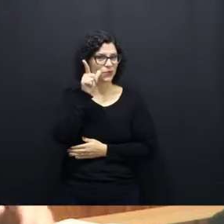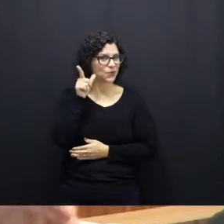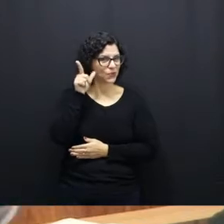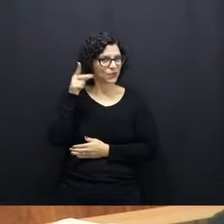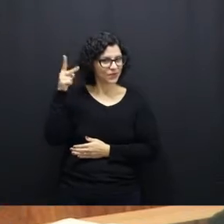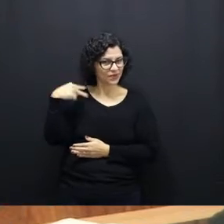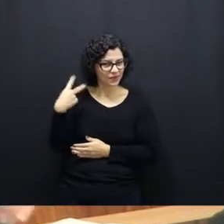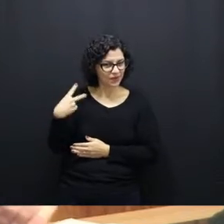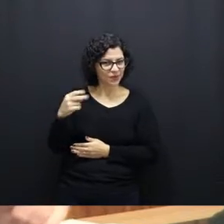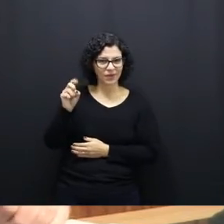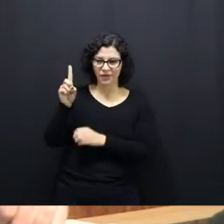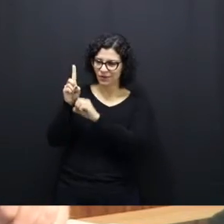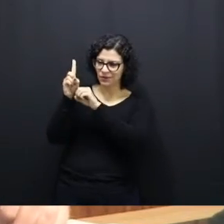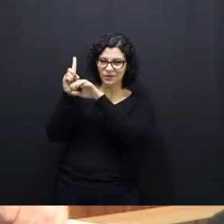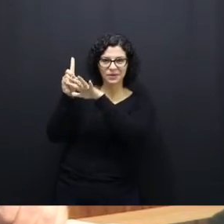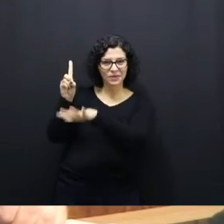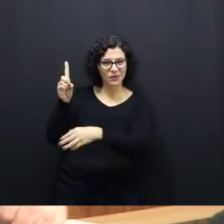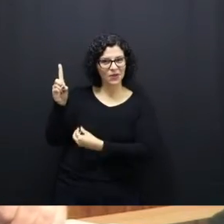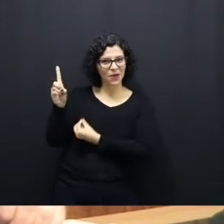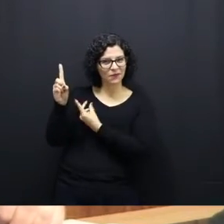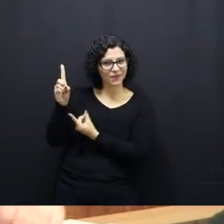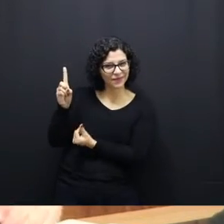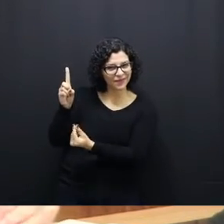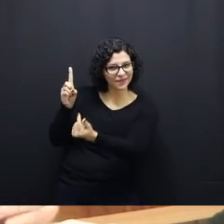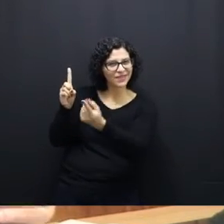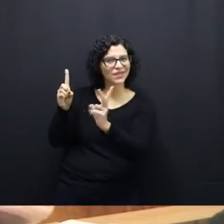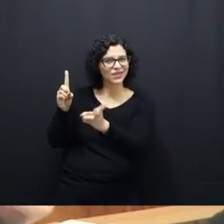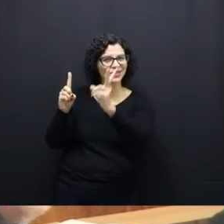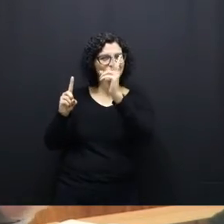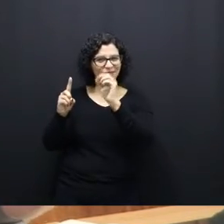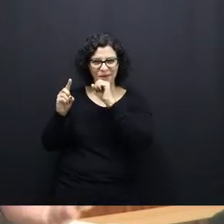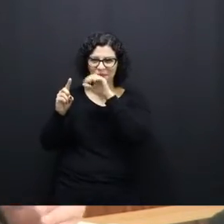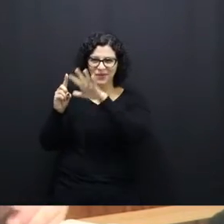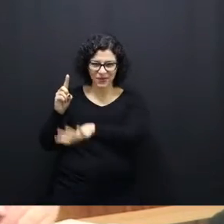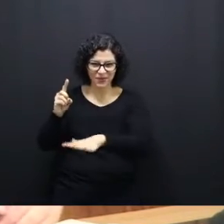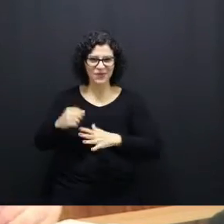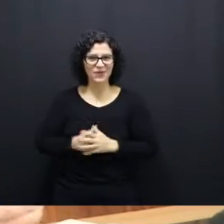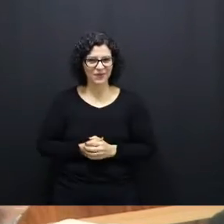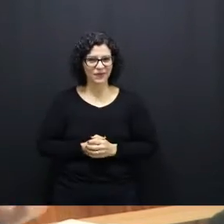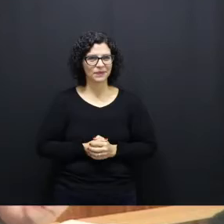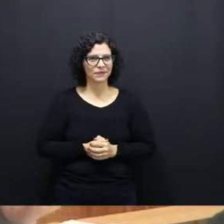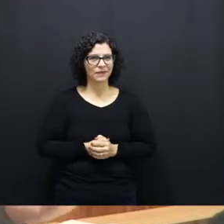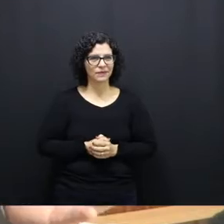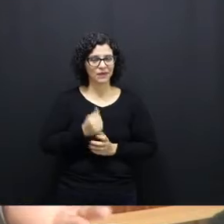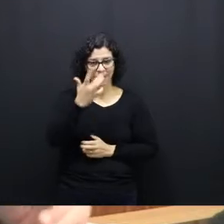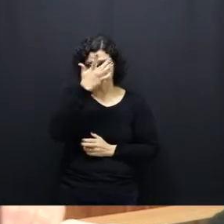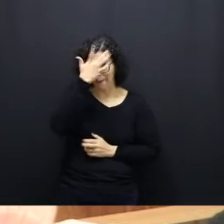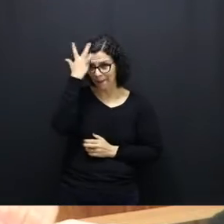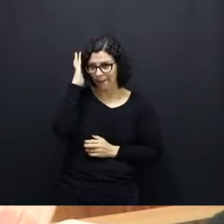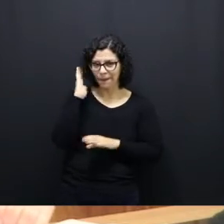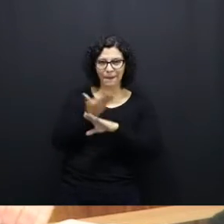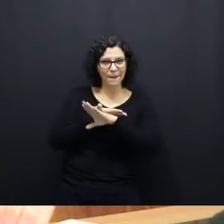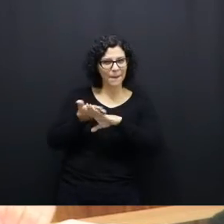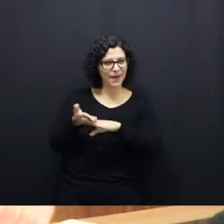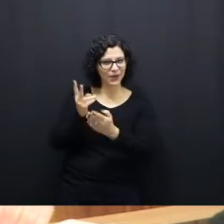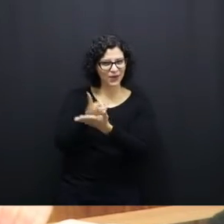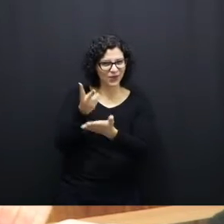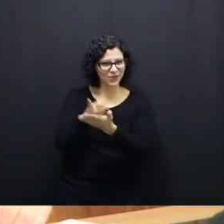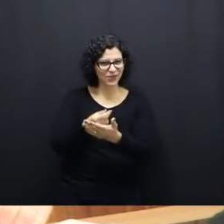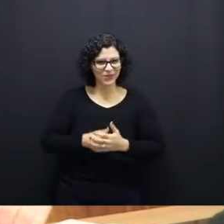Vereador Luiz Monteiro Que Deus conceda e muitos anos de vida muitos mais cabelos brancos é que os cabelos Não Caem Mas quem branca essa